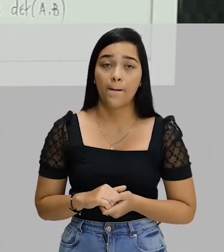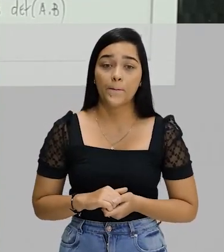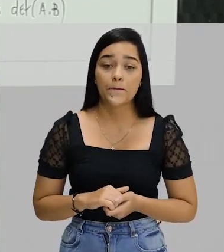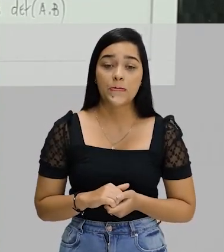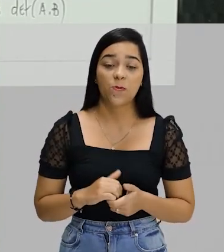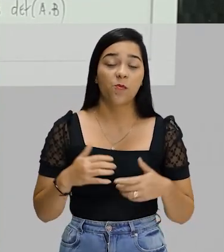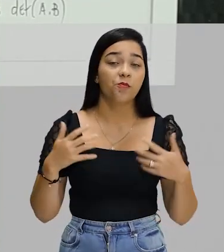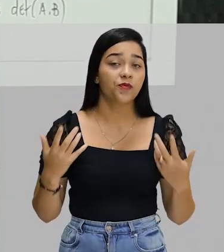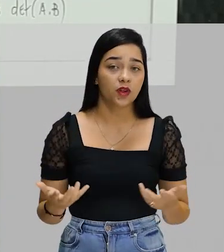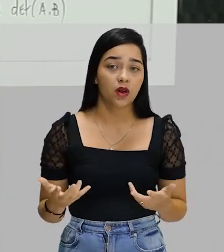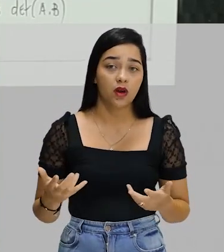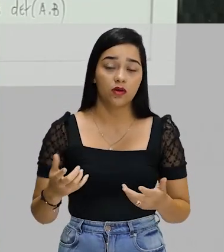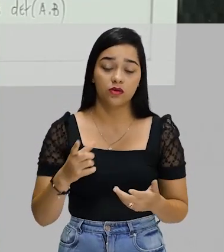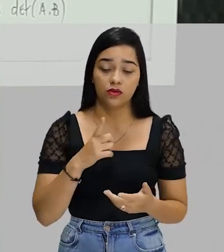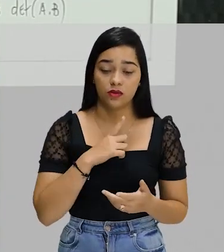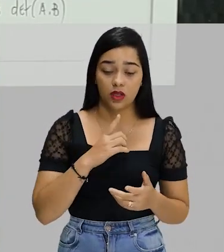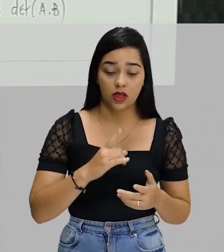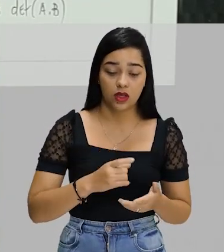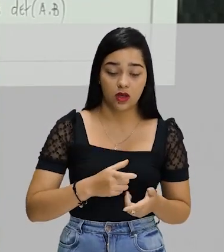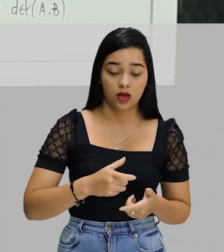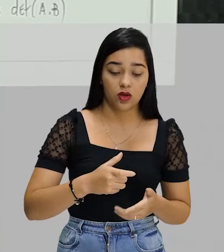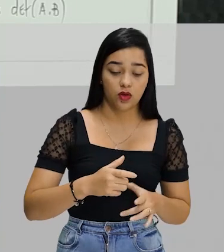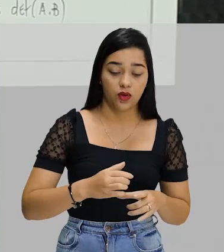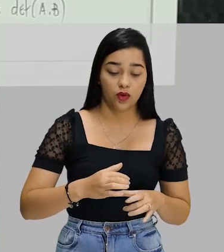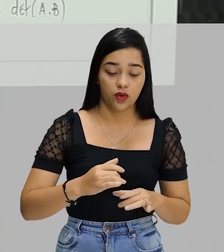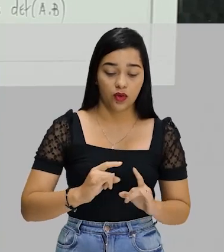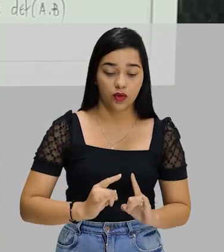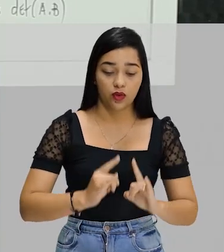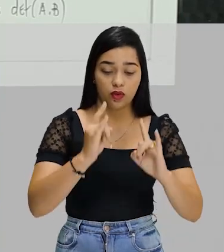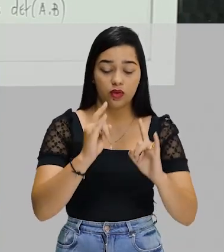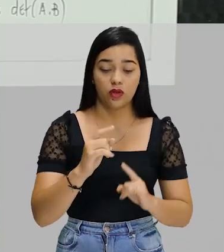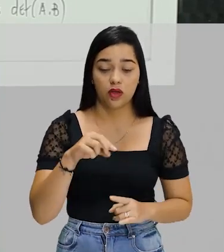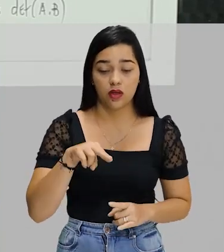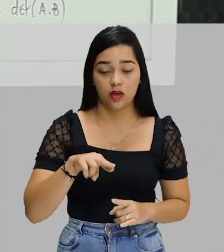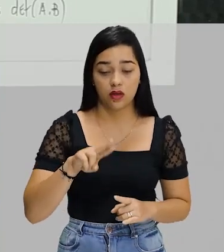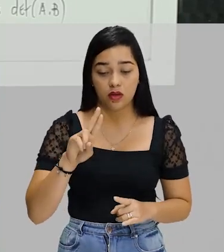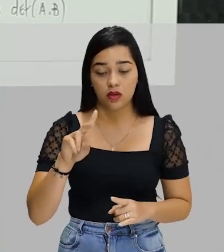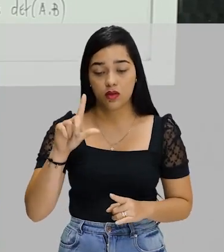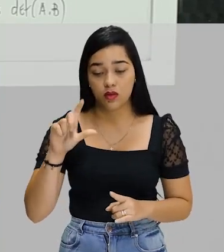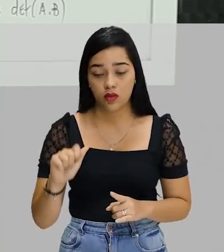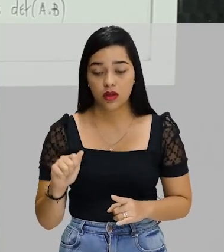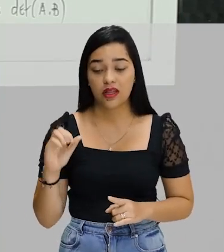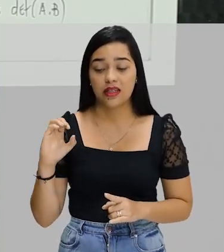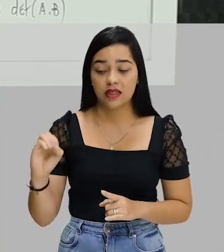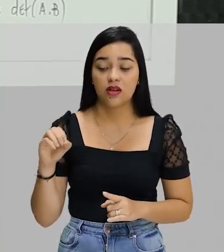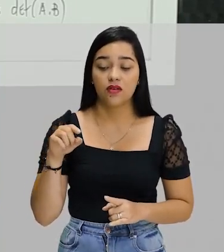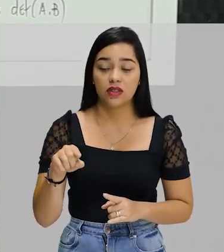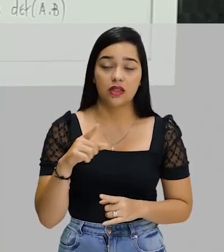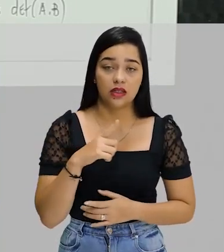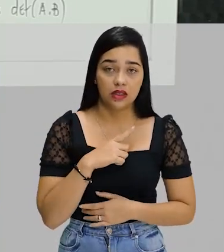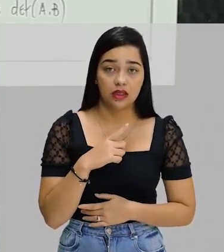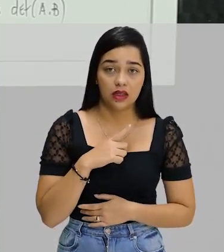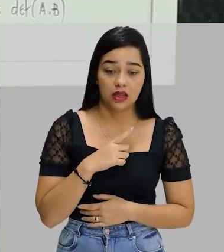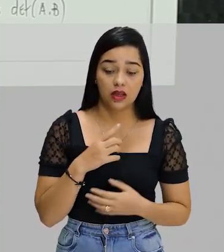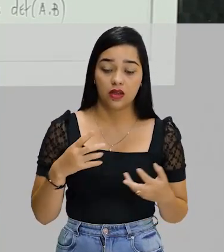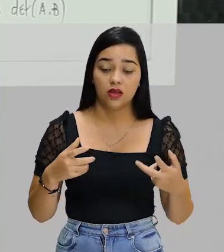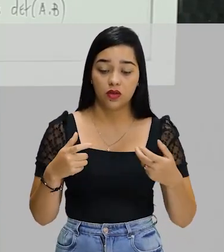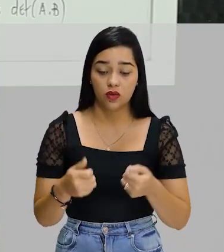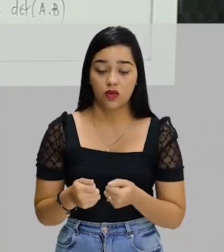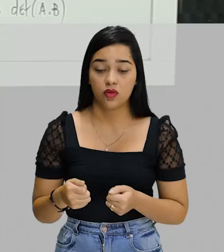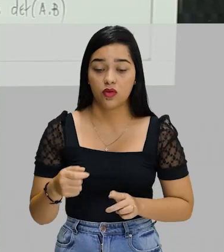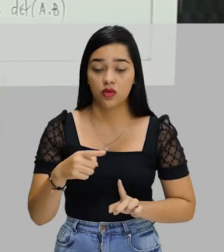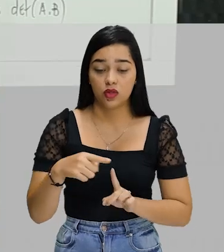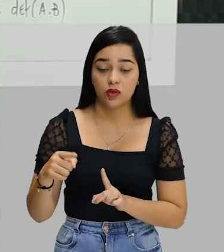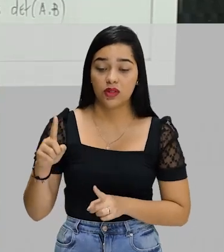é a justificativa? Coluna nula, a coluna é zero. Você tem uma coluna onde todos os elementos